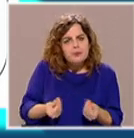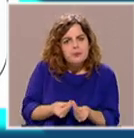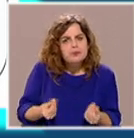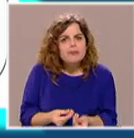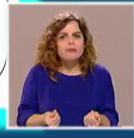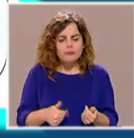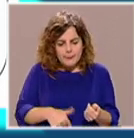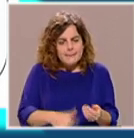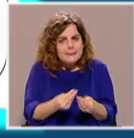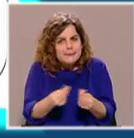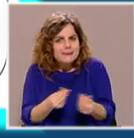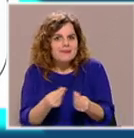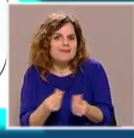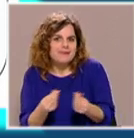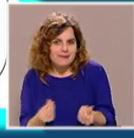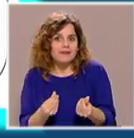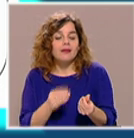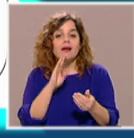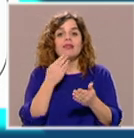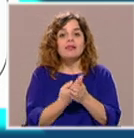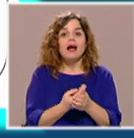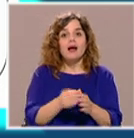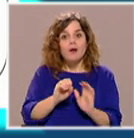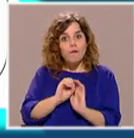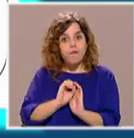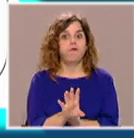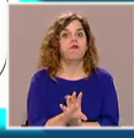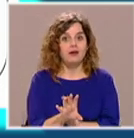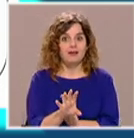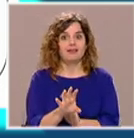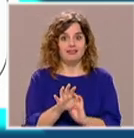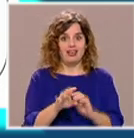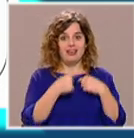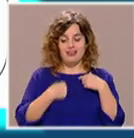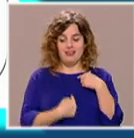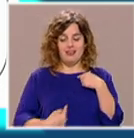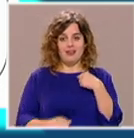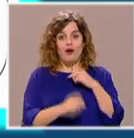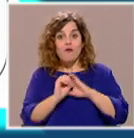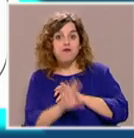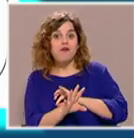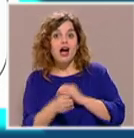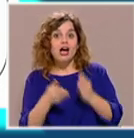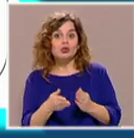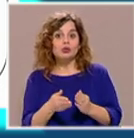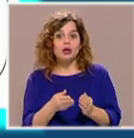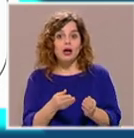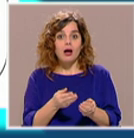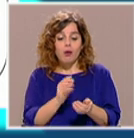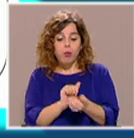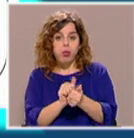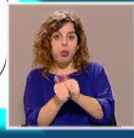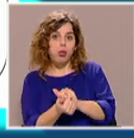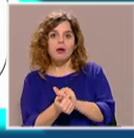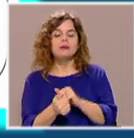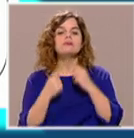então, transferidas, ou lançadas nos órgãos do tubo digestivo e que vão ajudar na digestão. São as glândulas